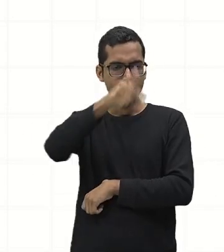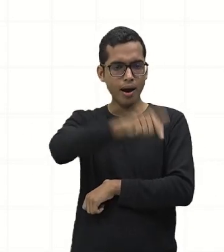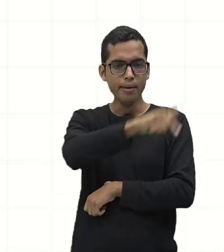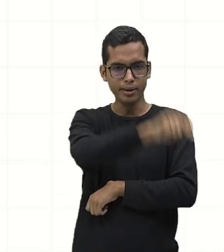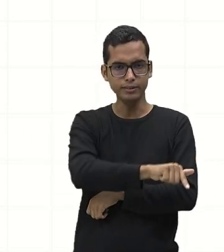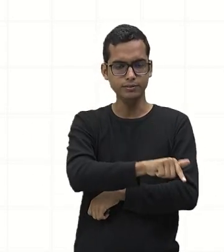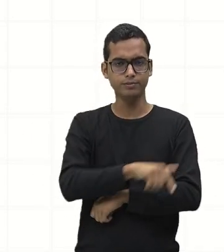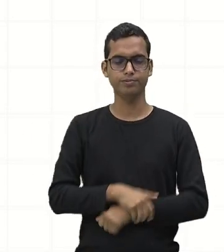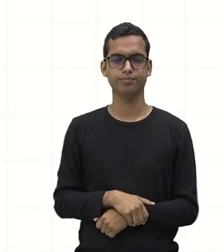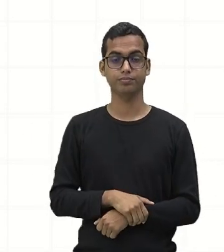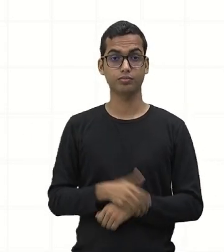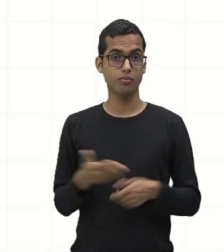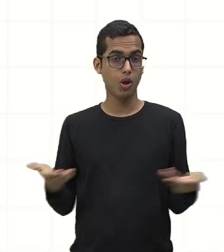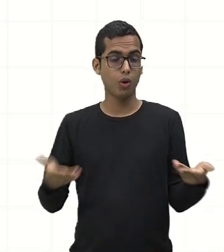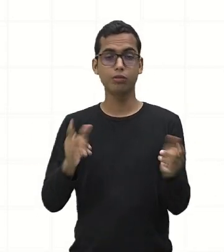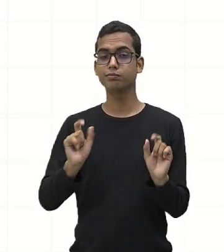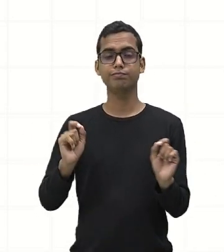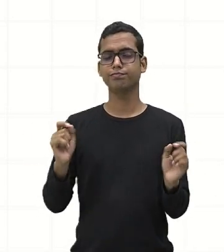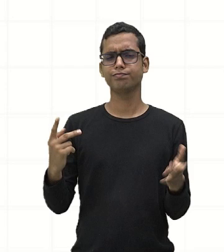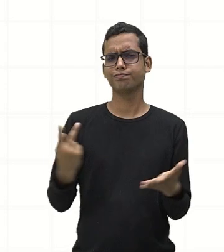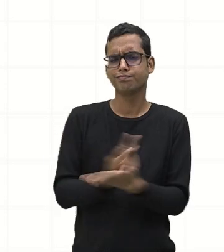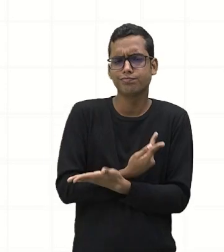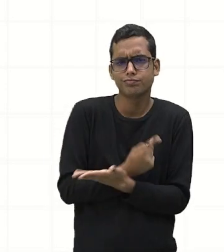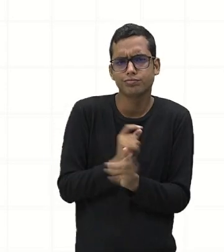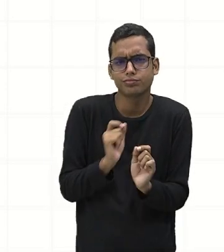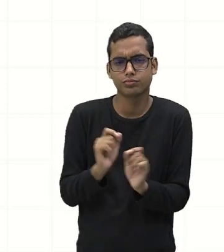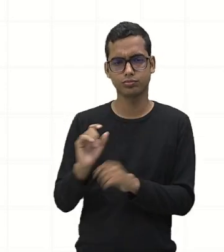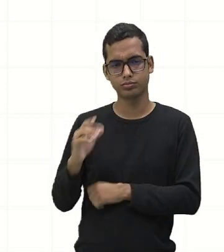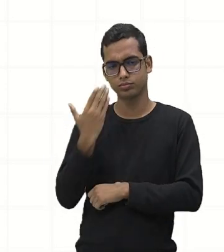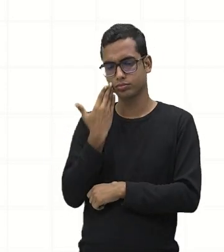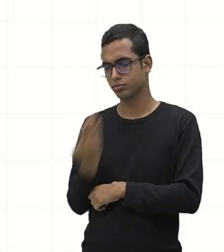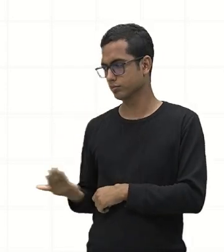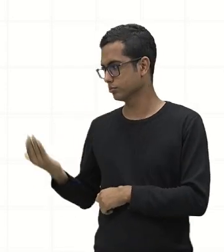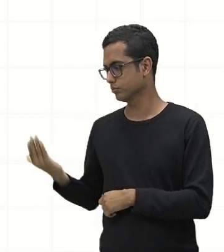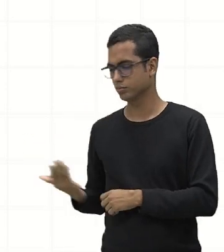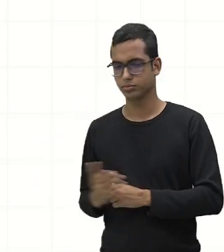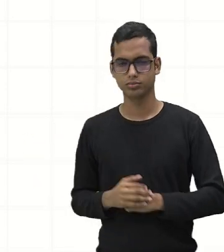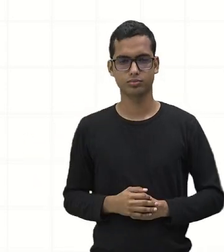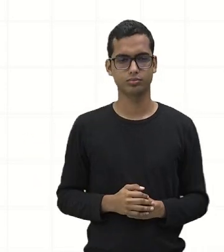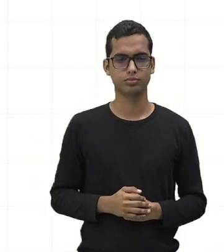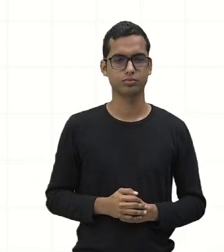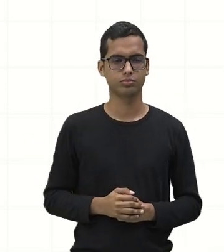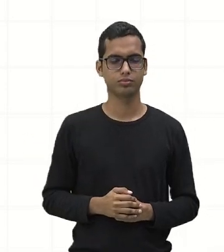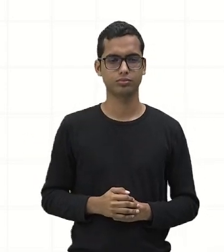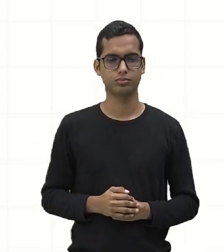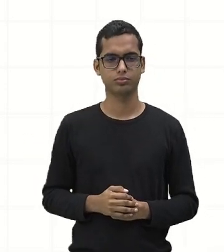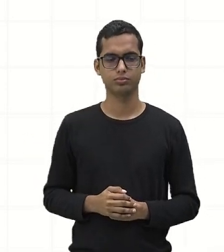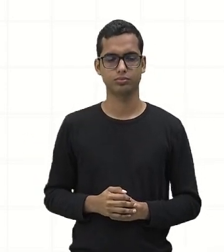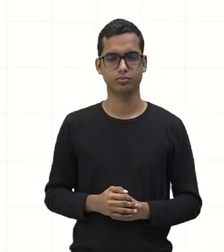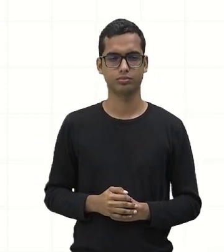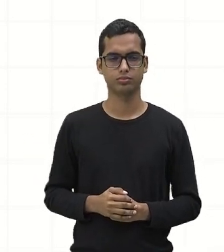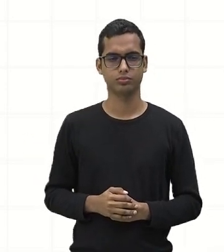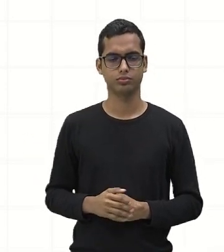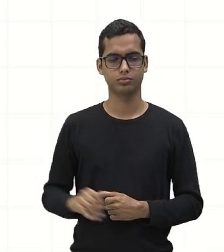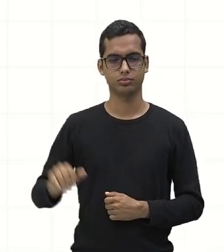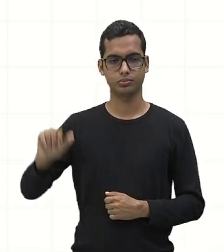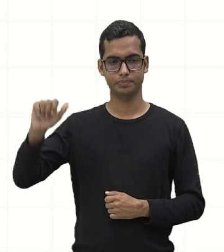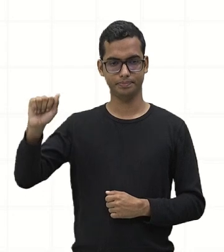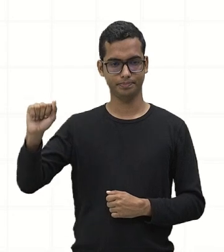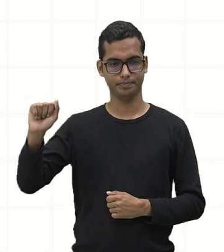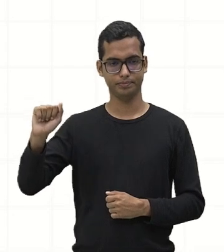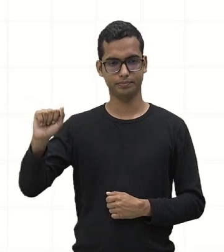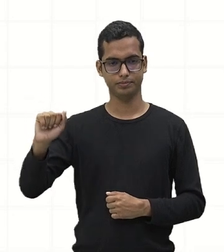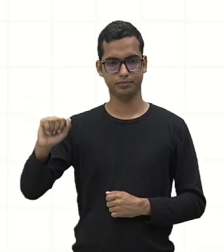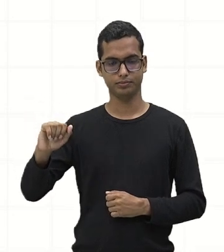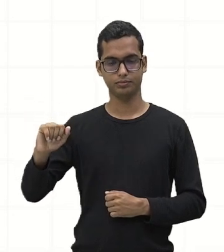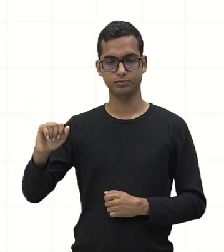Então, o que vai acontecer? A gente multiplica os expoentes, tá? Porque nós vamos estar sempre